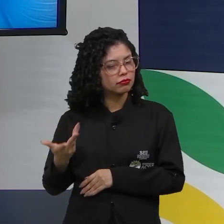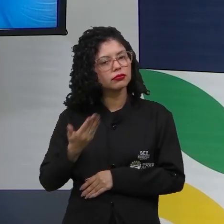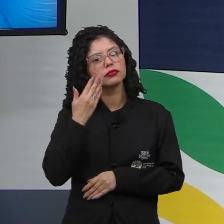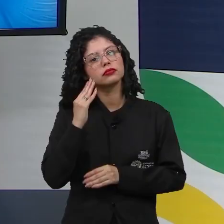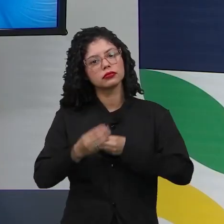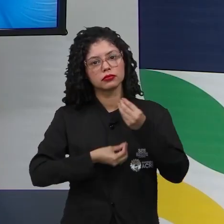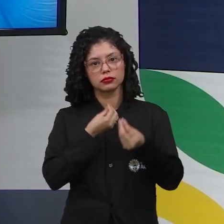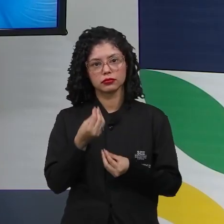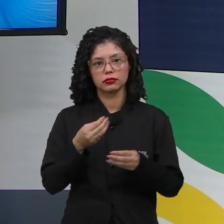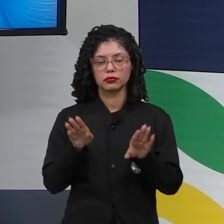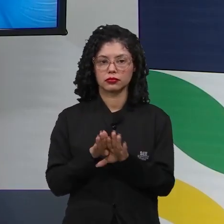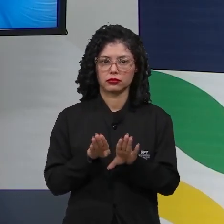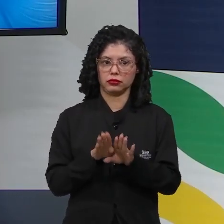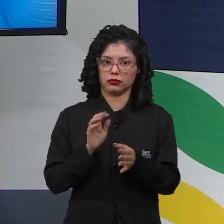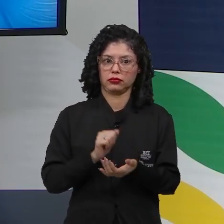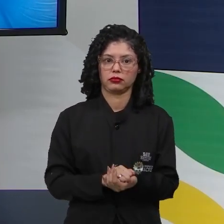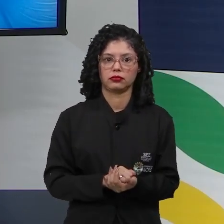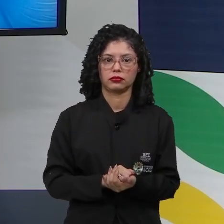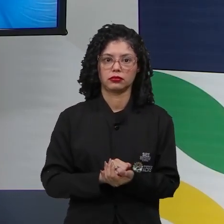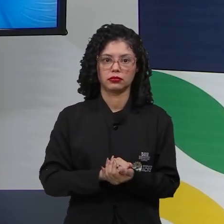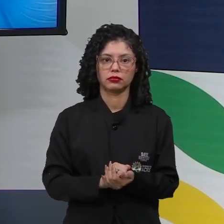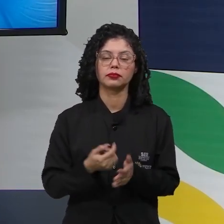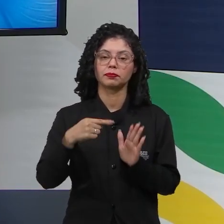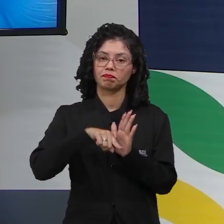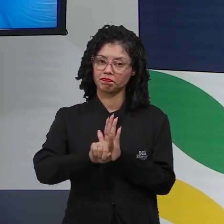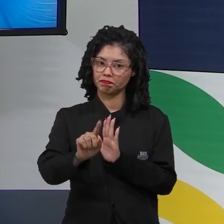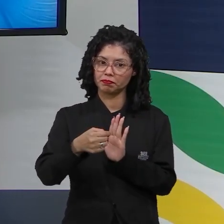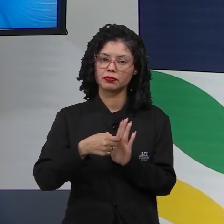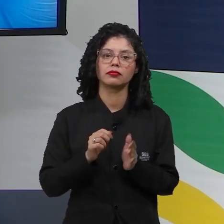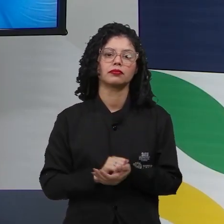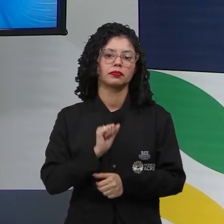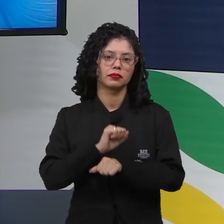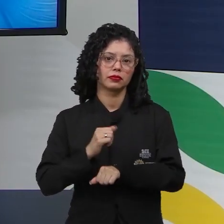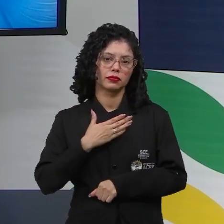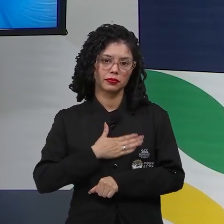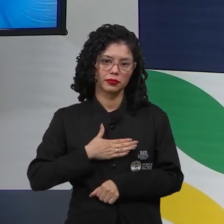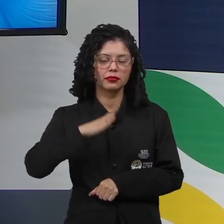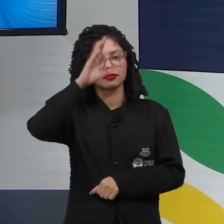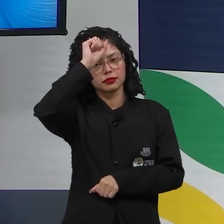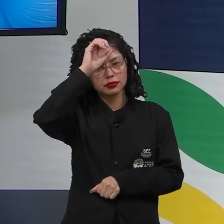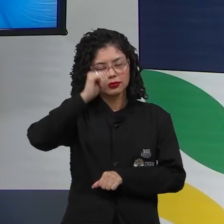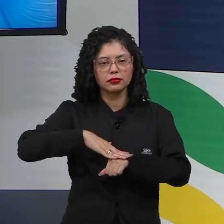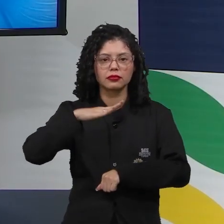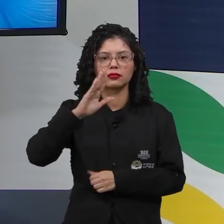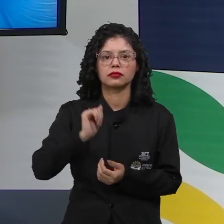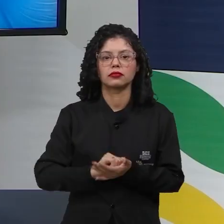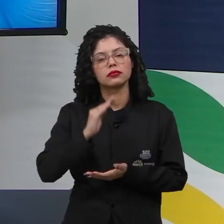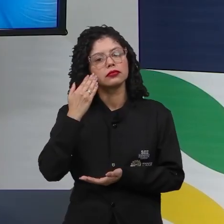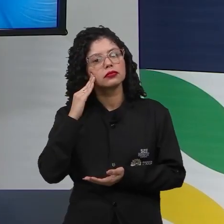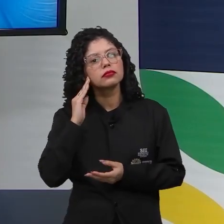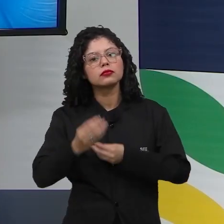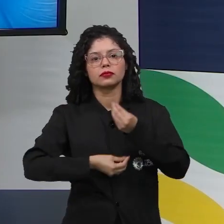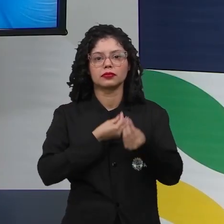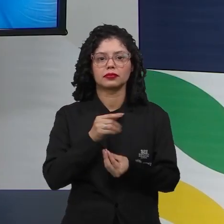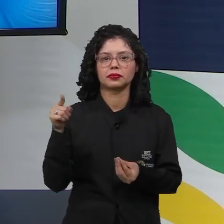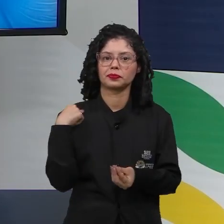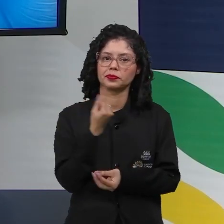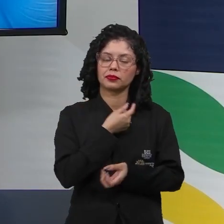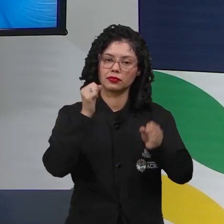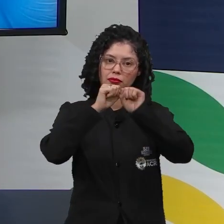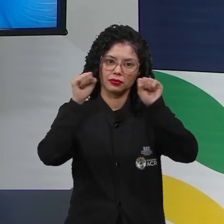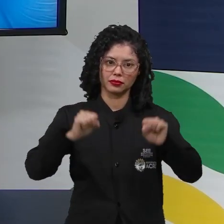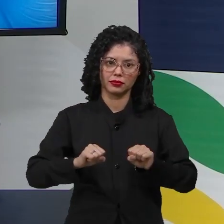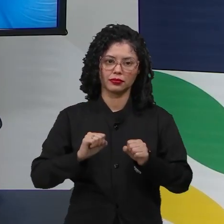entender como funciona essa questão da imunização. Espero que vocês tenham aprendido um pouco mais, tenham entendido aí como o nosso